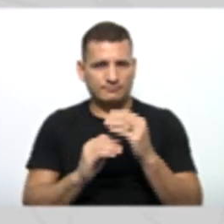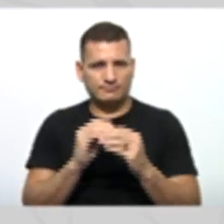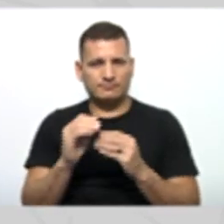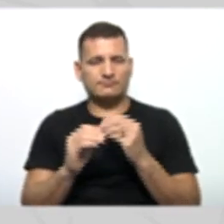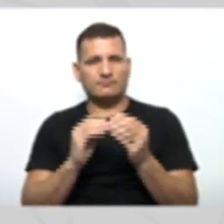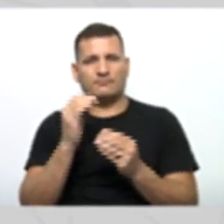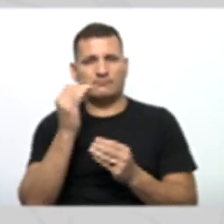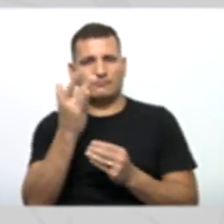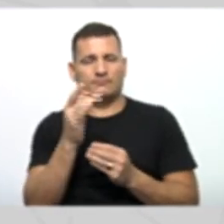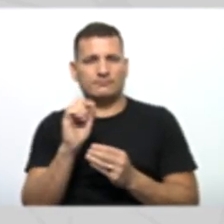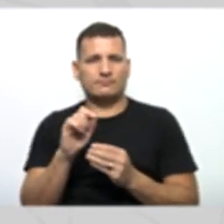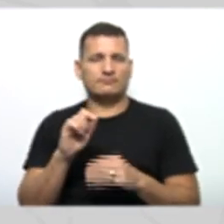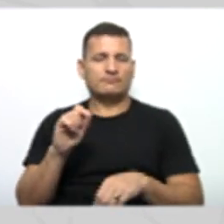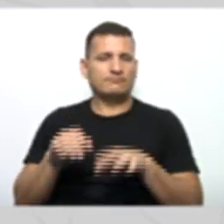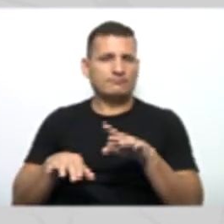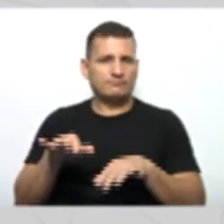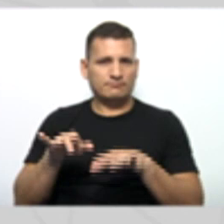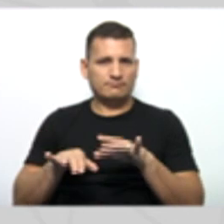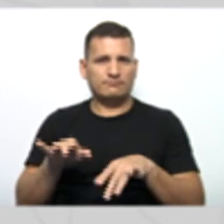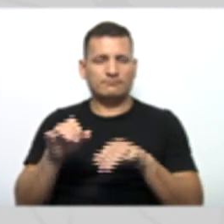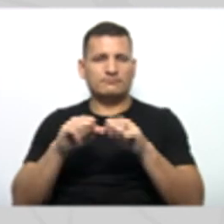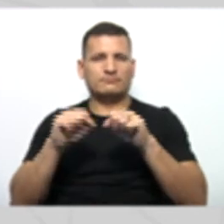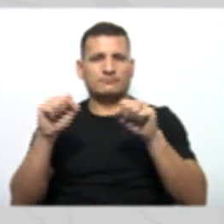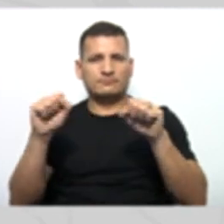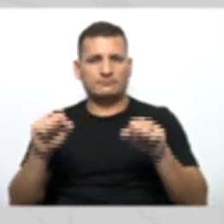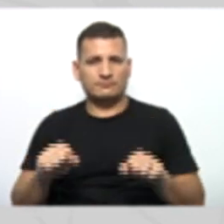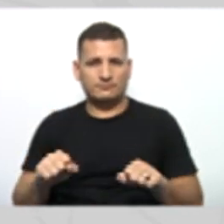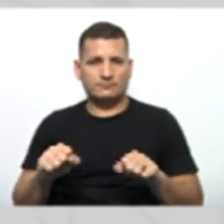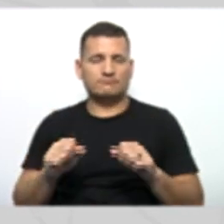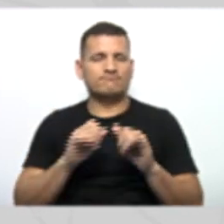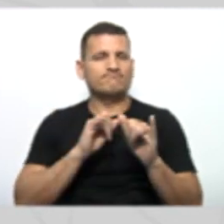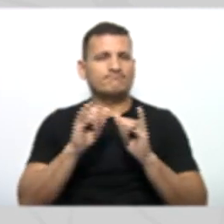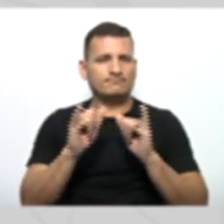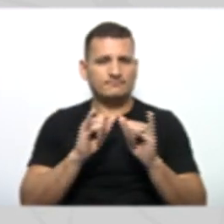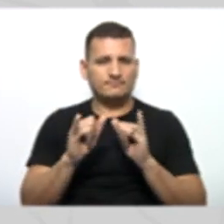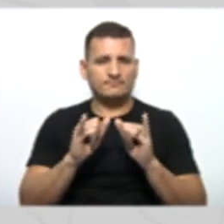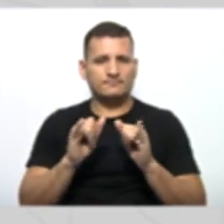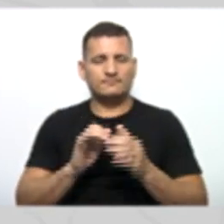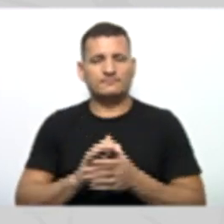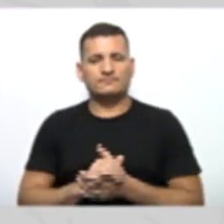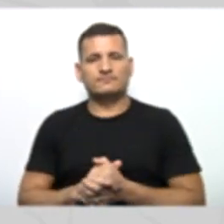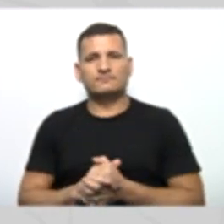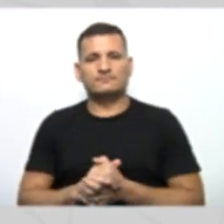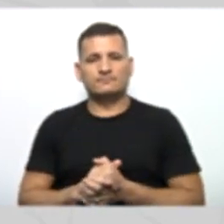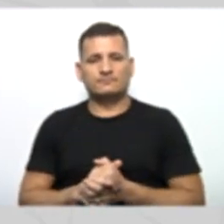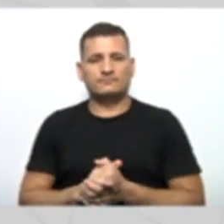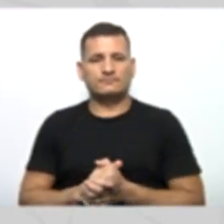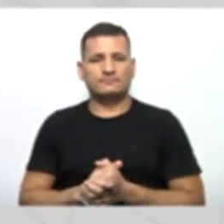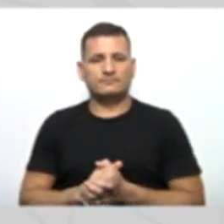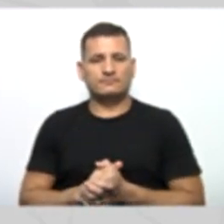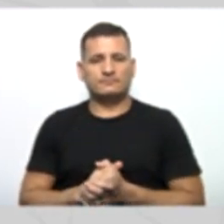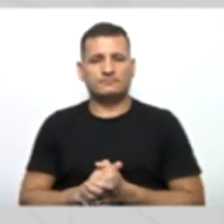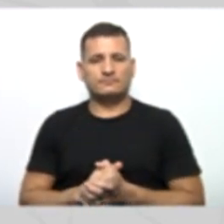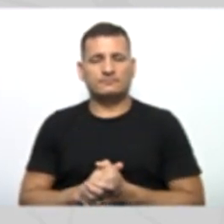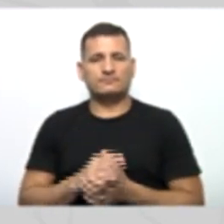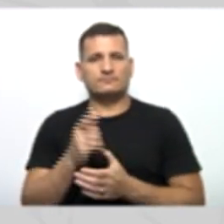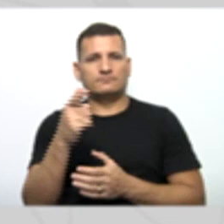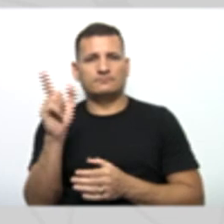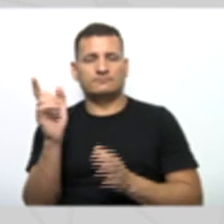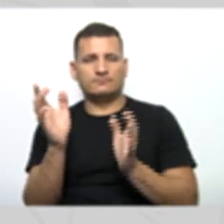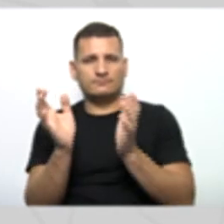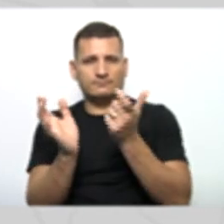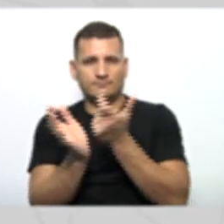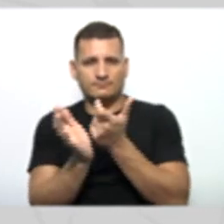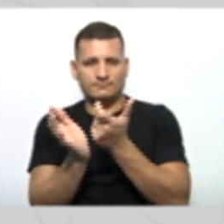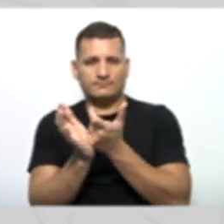facilitar no desenvolvimento do programa. Muita informação. Vamos lá. E aqui a outra classe é o nosso,